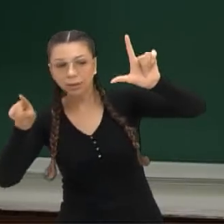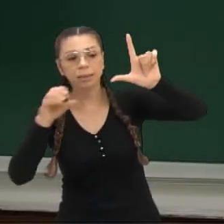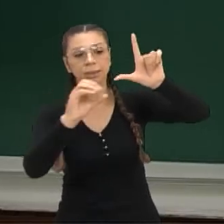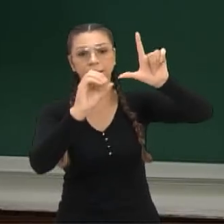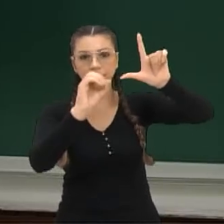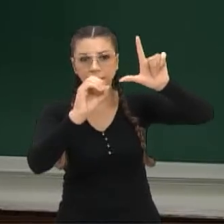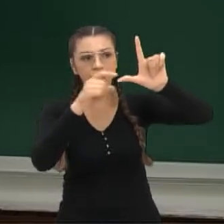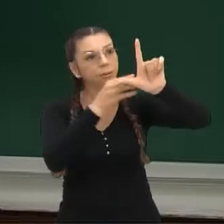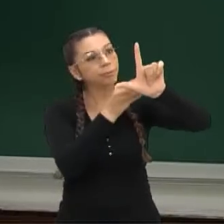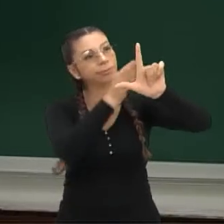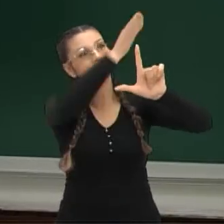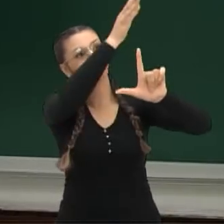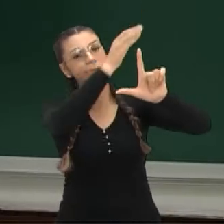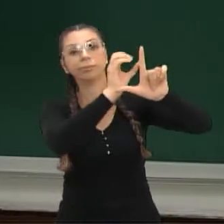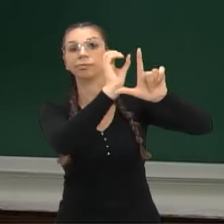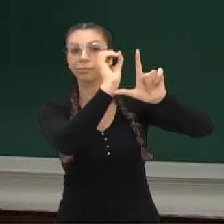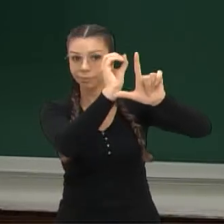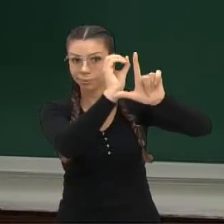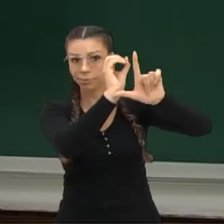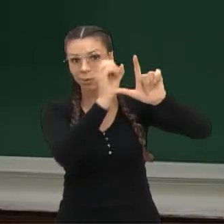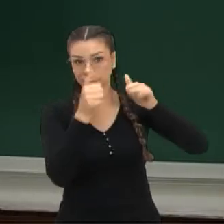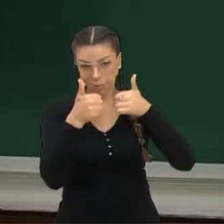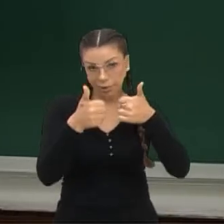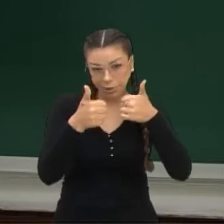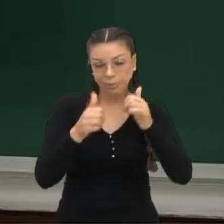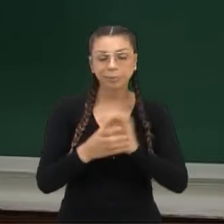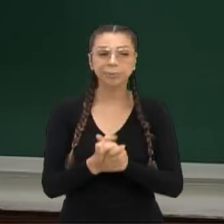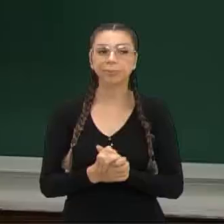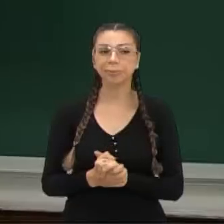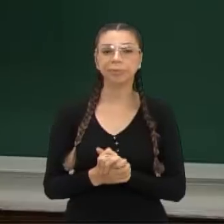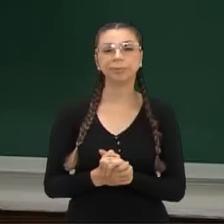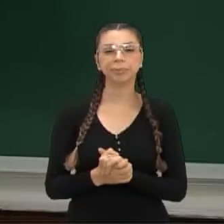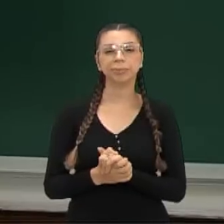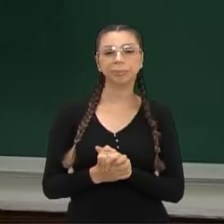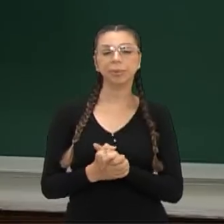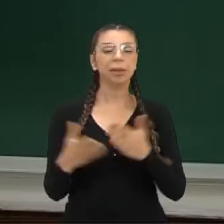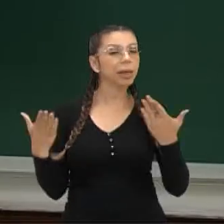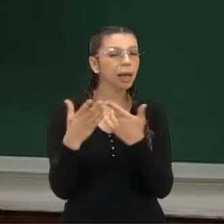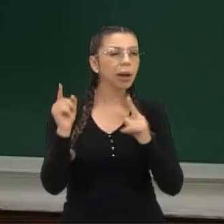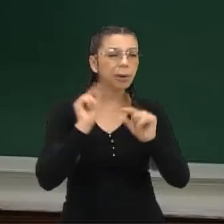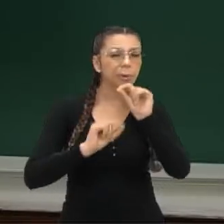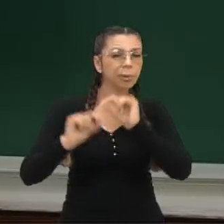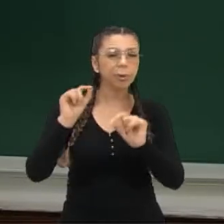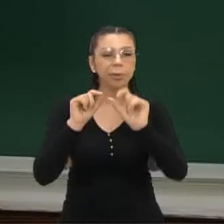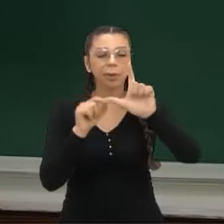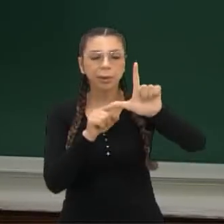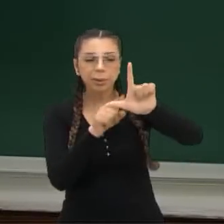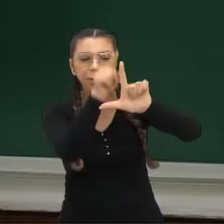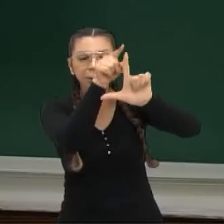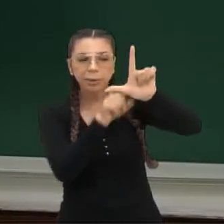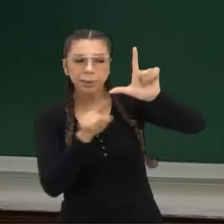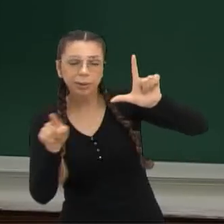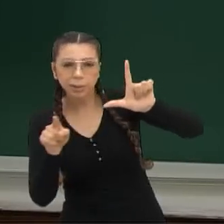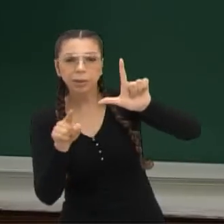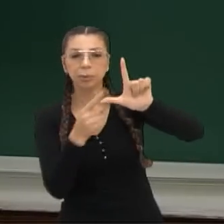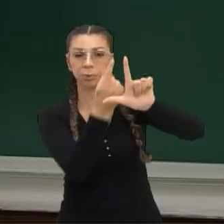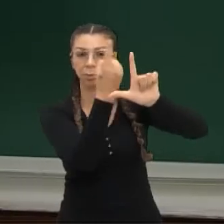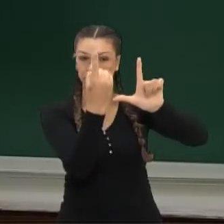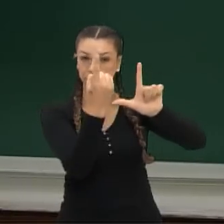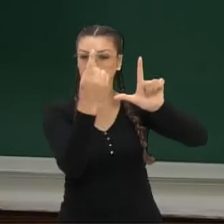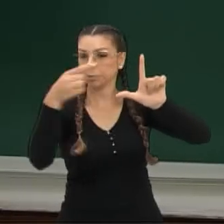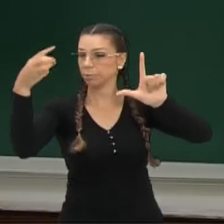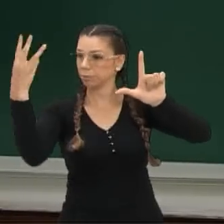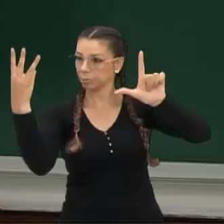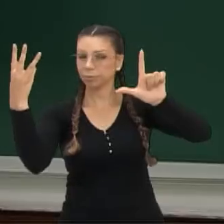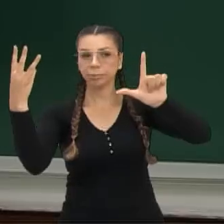na vertical, beleza? Muito bem. E esse ponto aqui, ó, coordenada 1 e 3, olha lá, 1